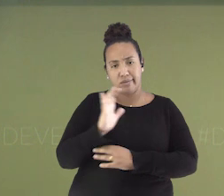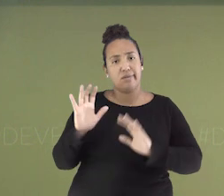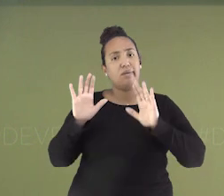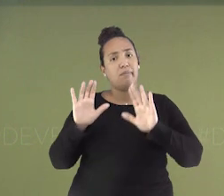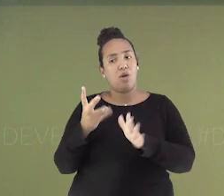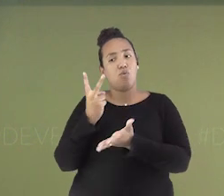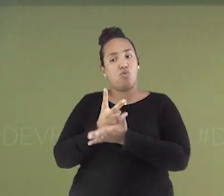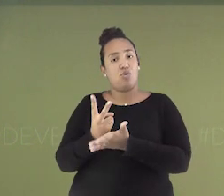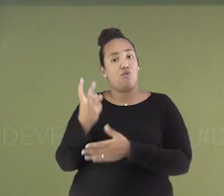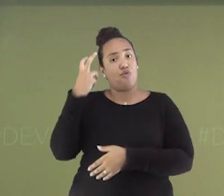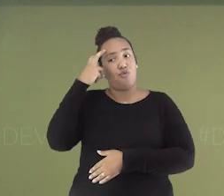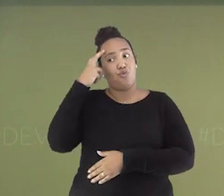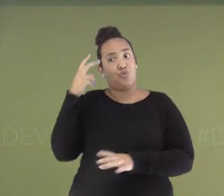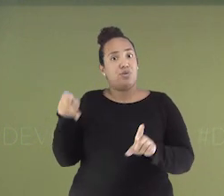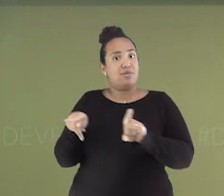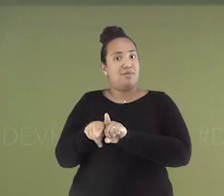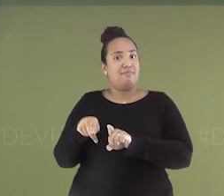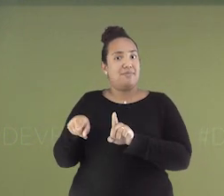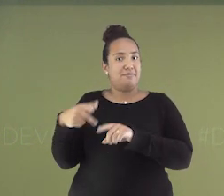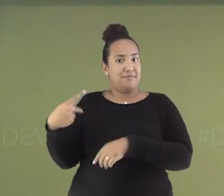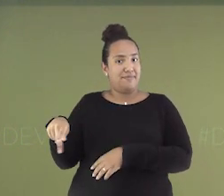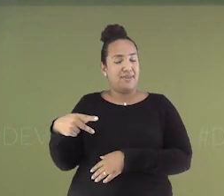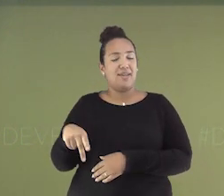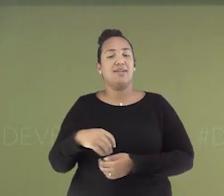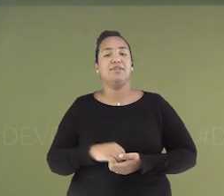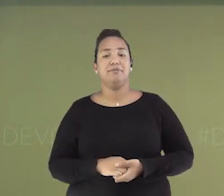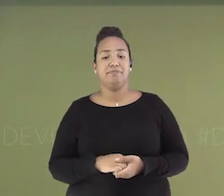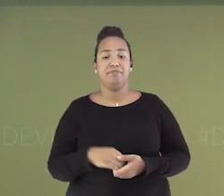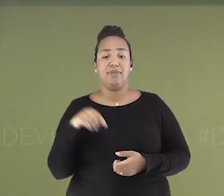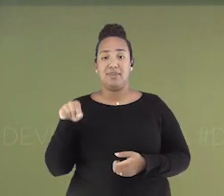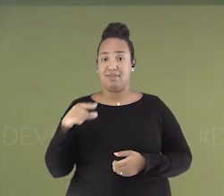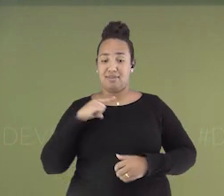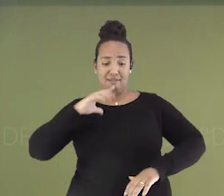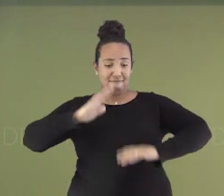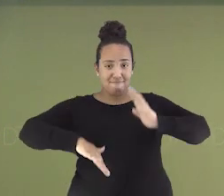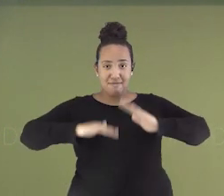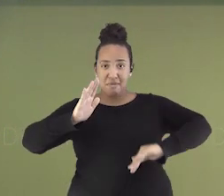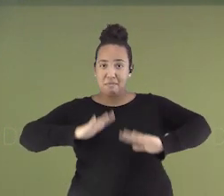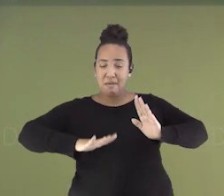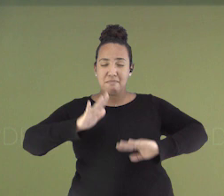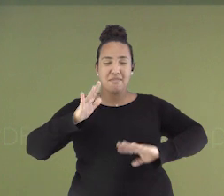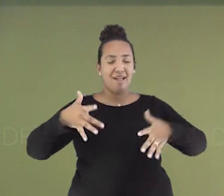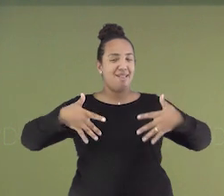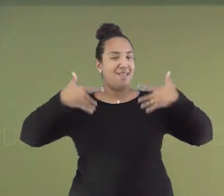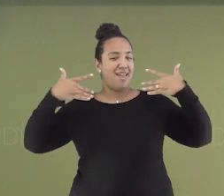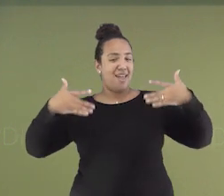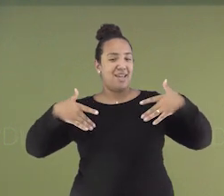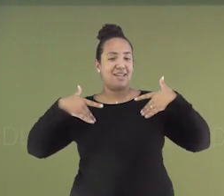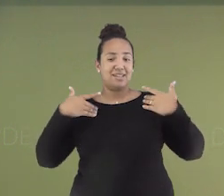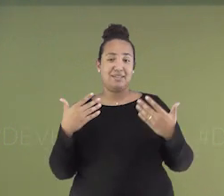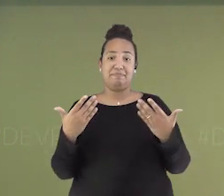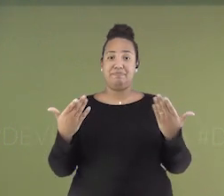cultura. A cultura africana é muito rica em percussão e ritmos sempre muito alegres.